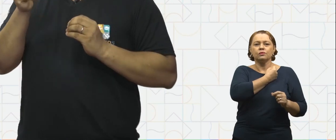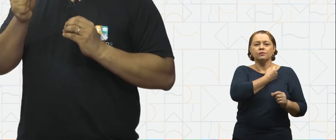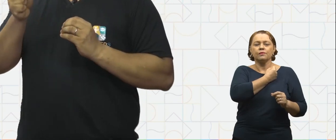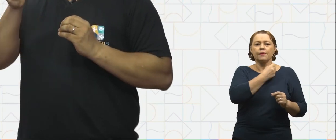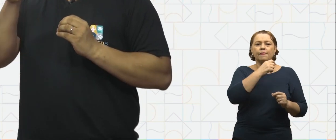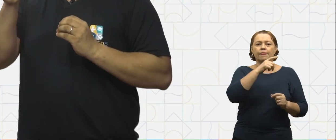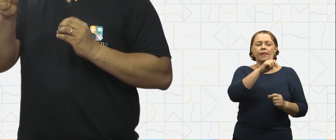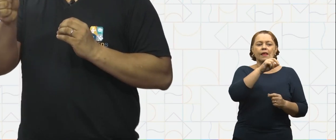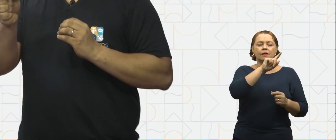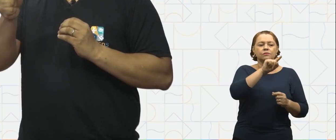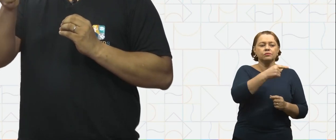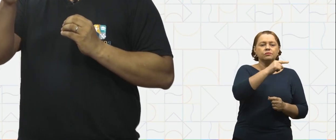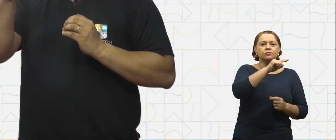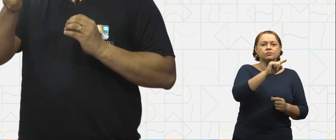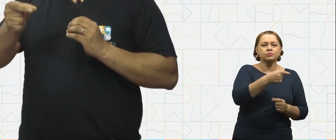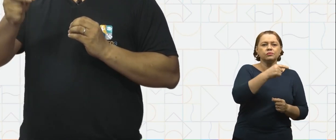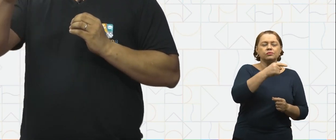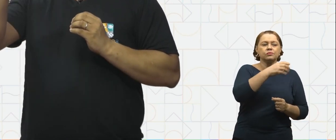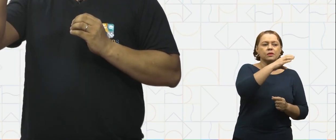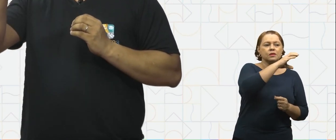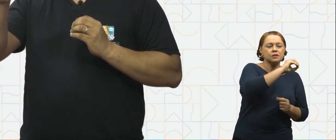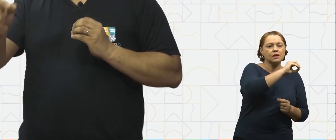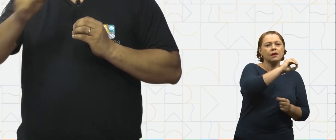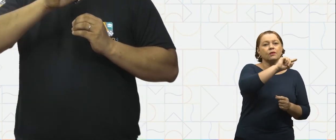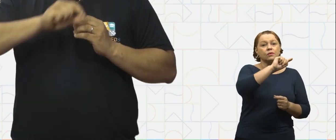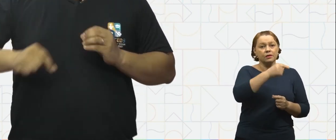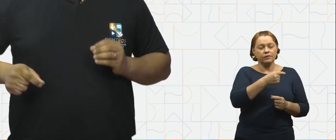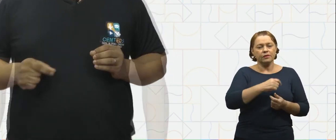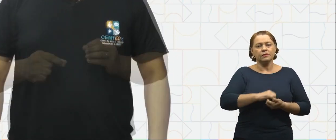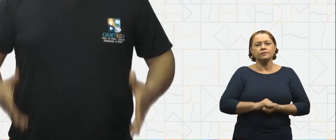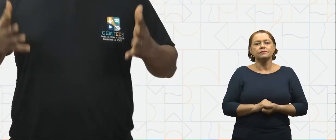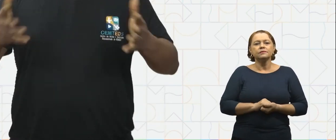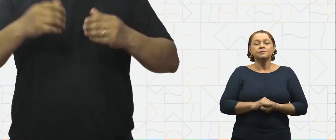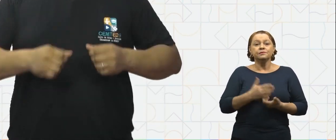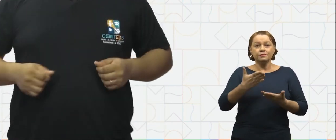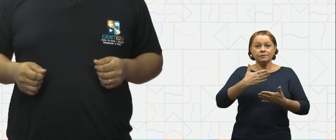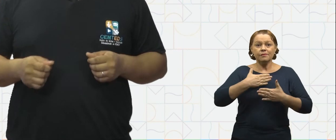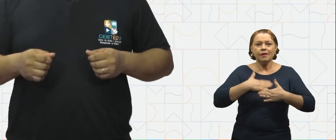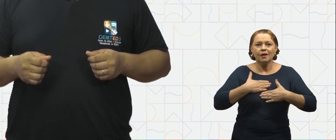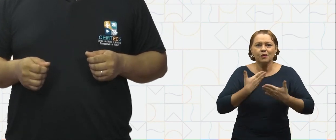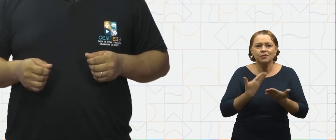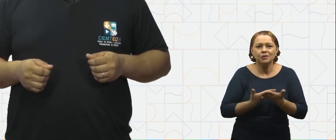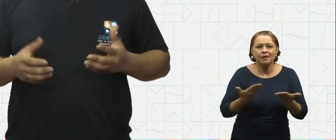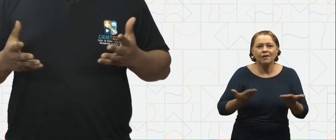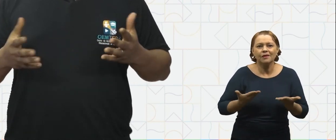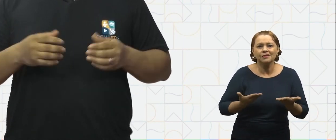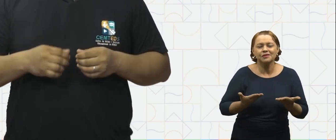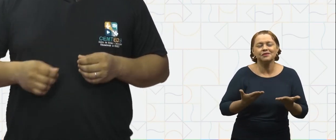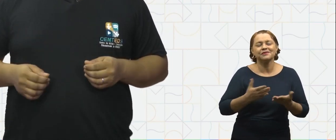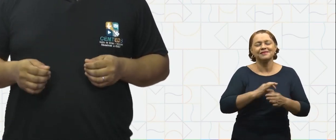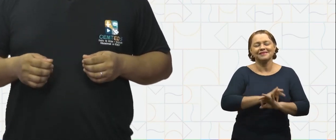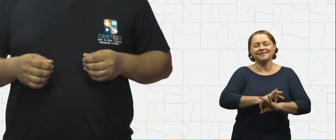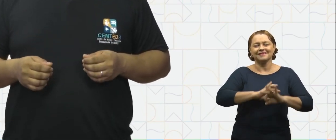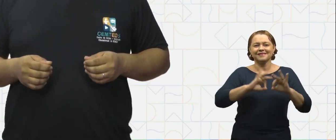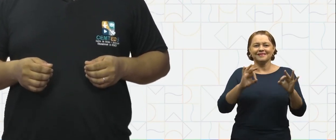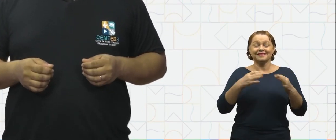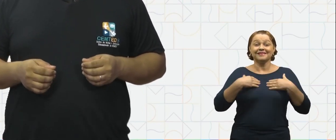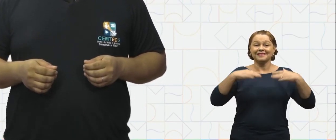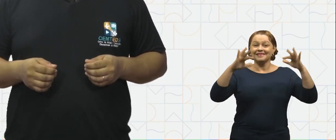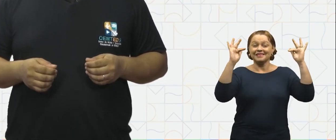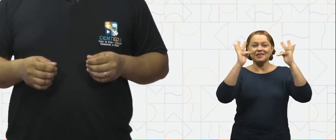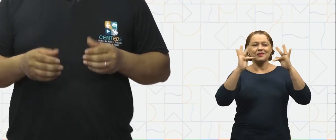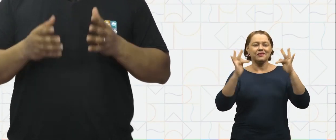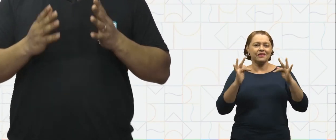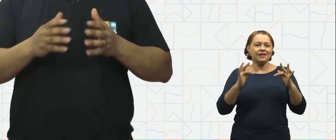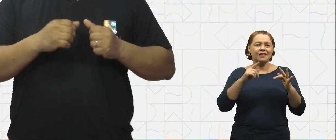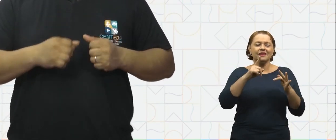números decimais com zero e vírgula. Gostou da aula de hoje? Excelente! Eu fico muito feliz que